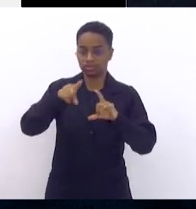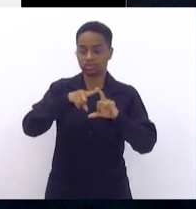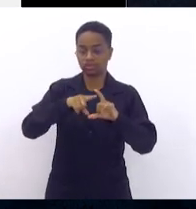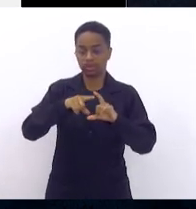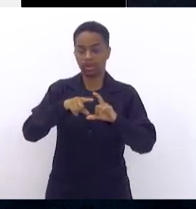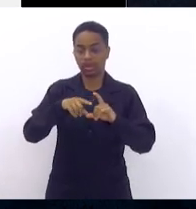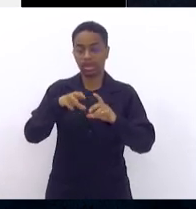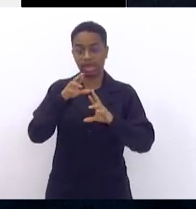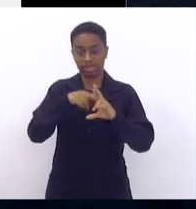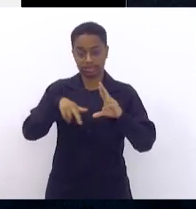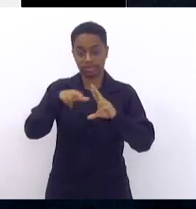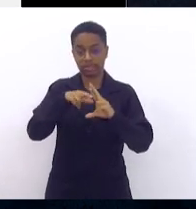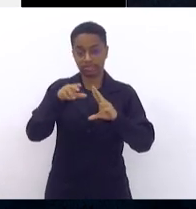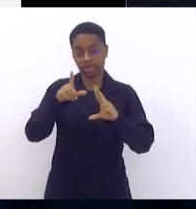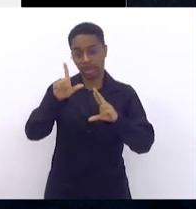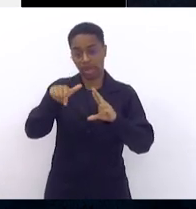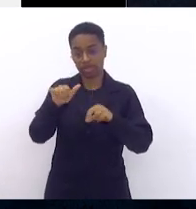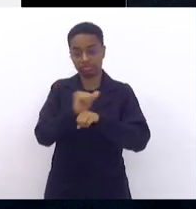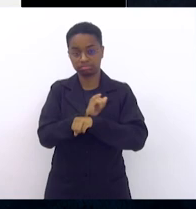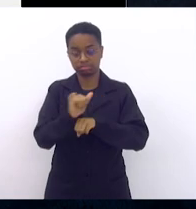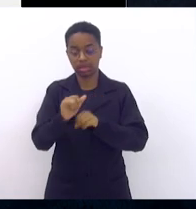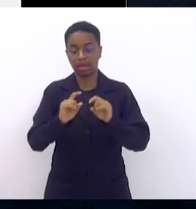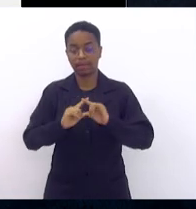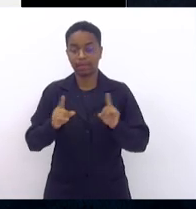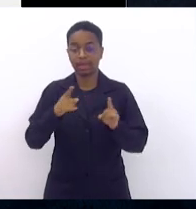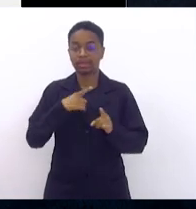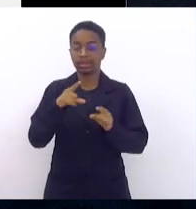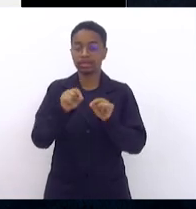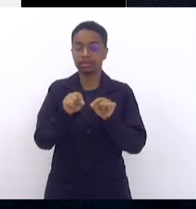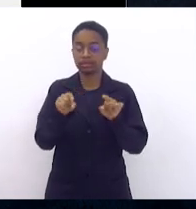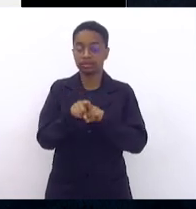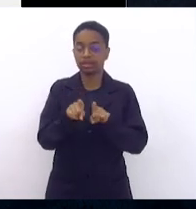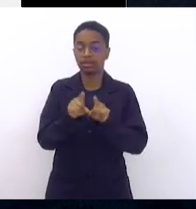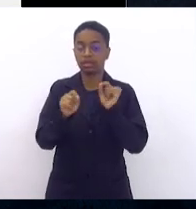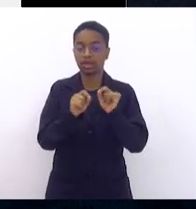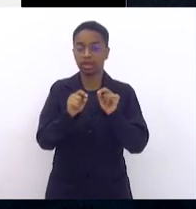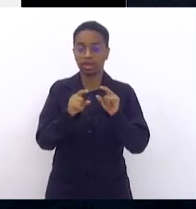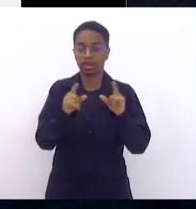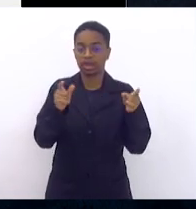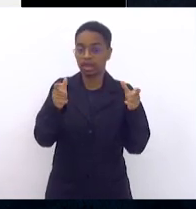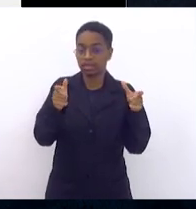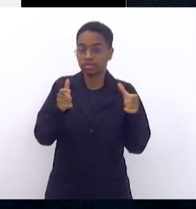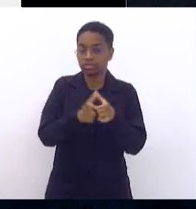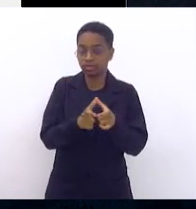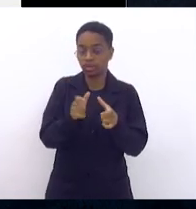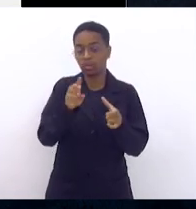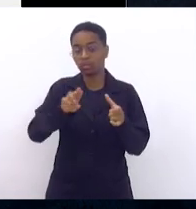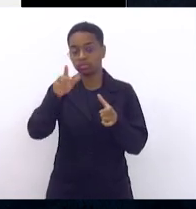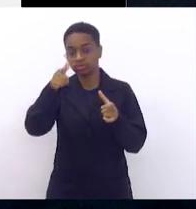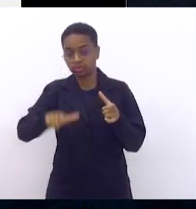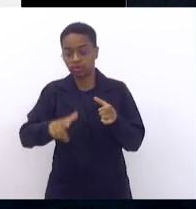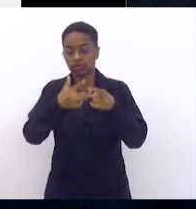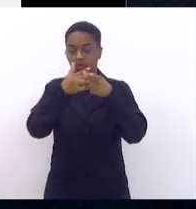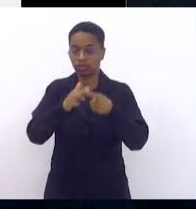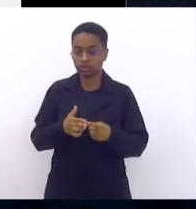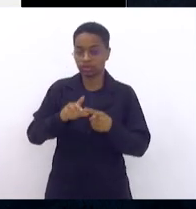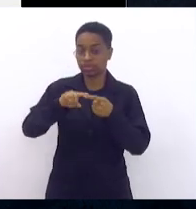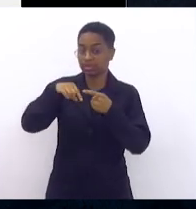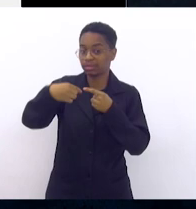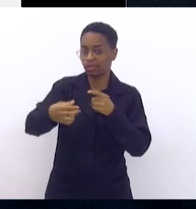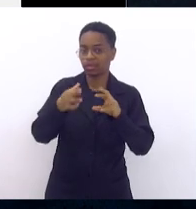mas antes disso você tem a questão de redução reuso reparo e reciclagem